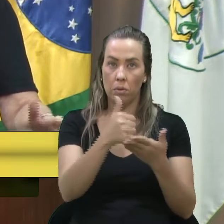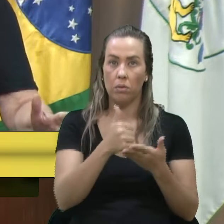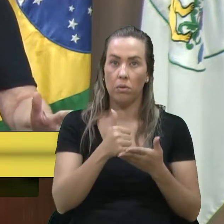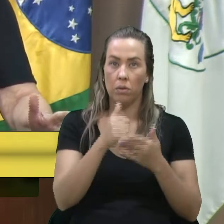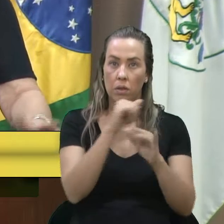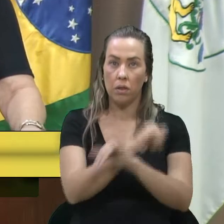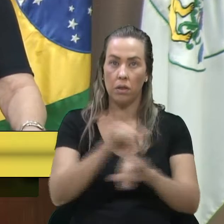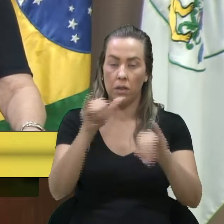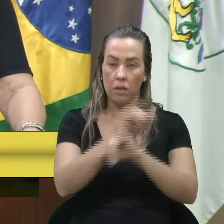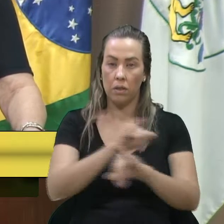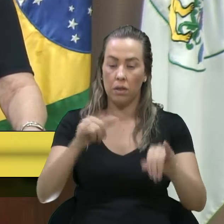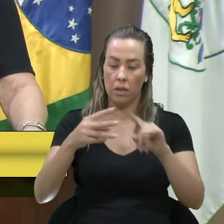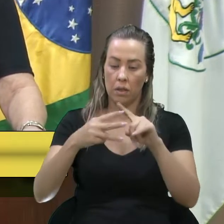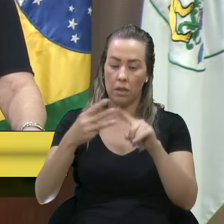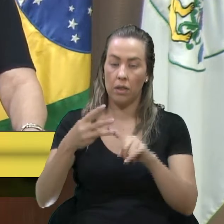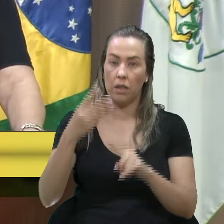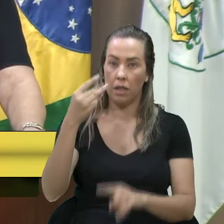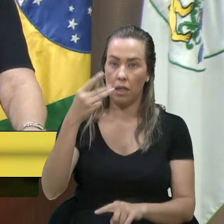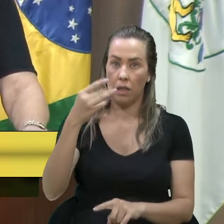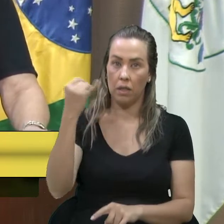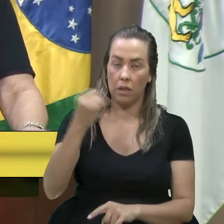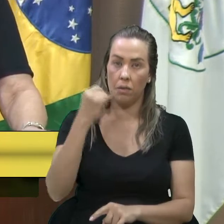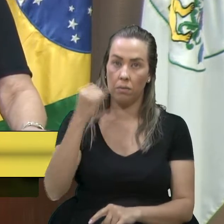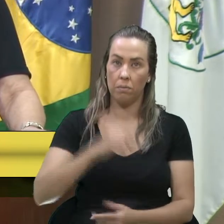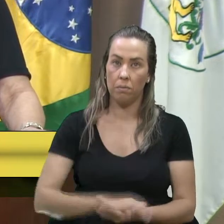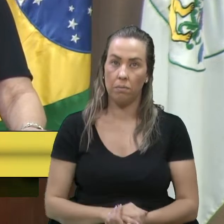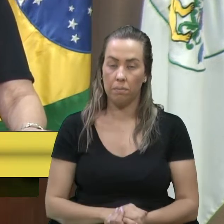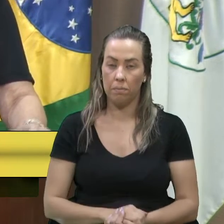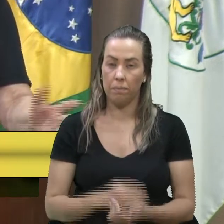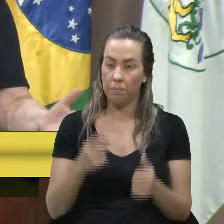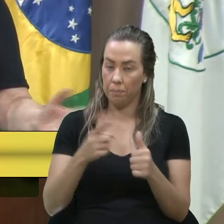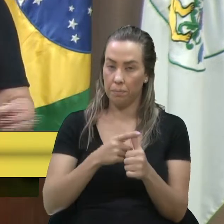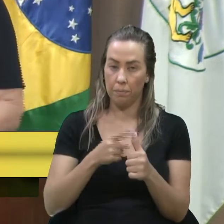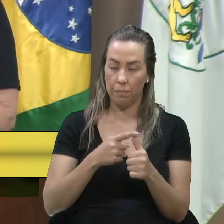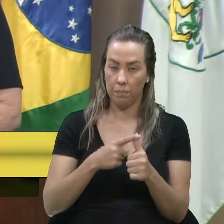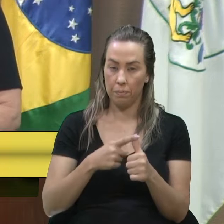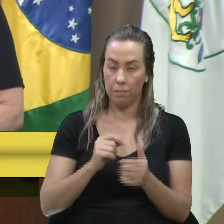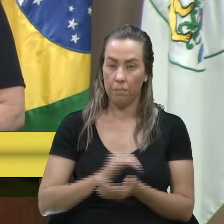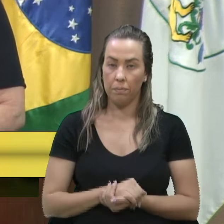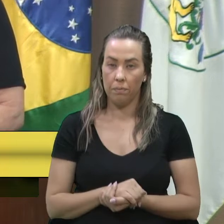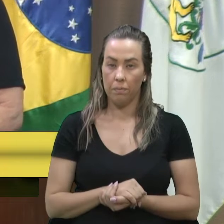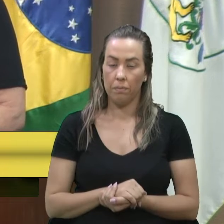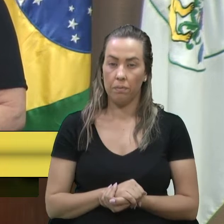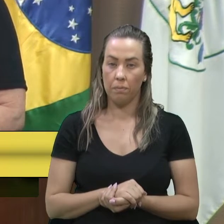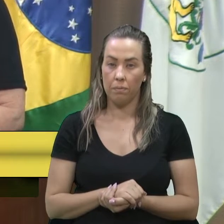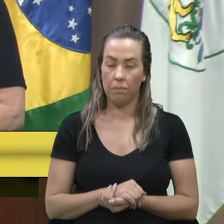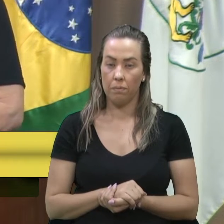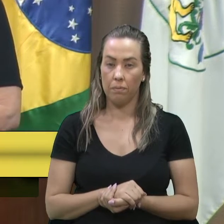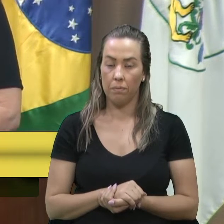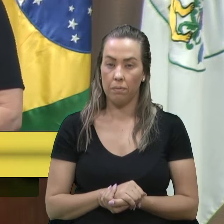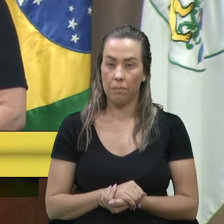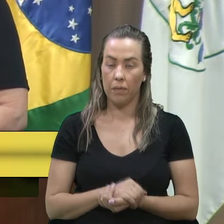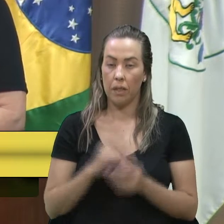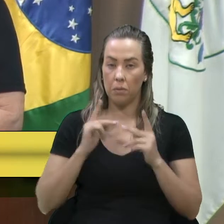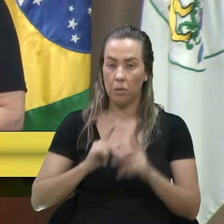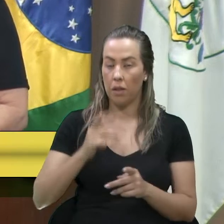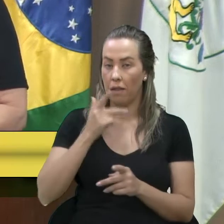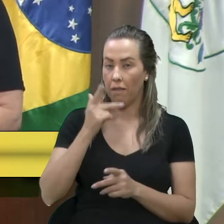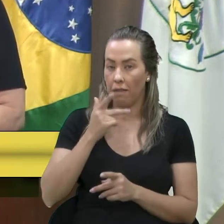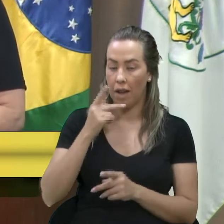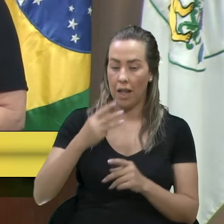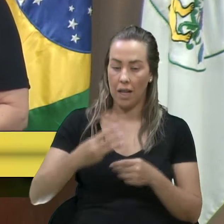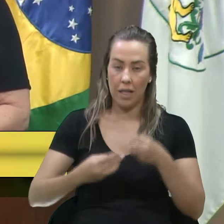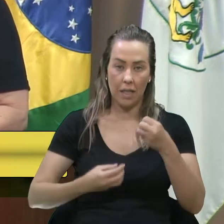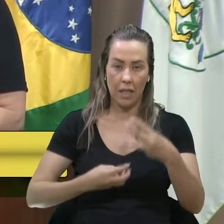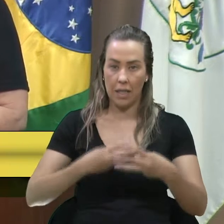alertar para 3 questões que são fundamentais. Primeiro que o pessoal fala muito em a